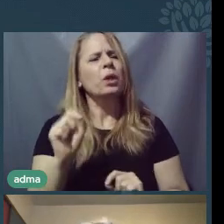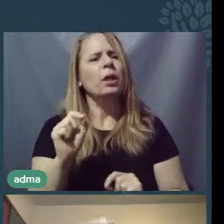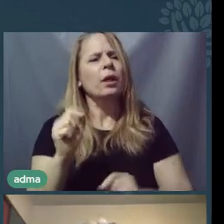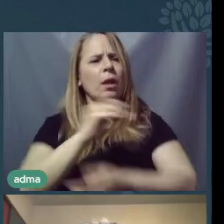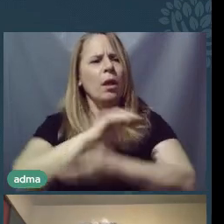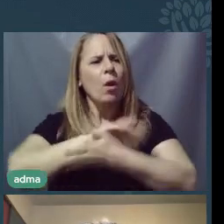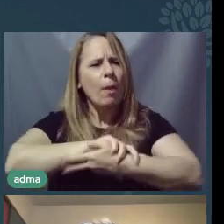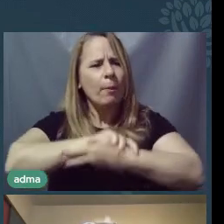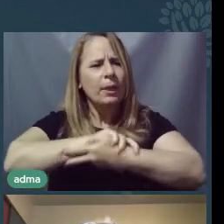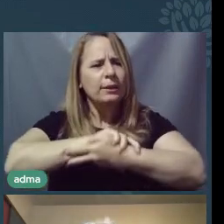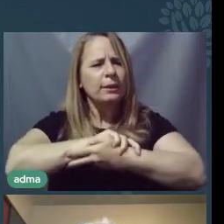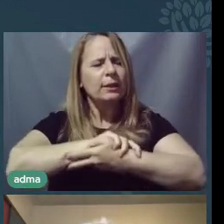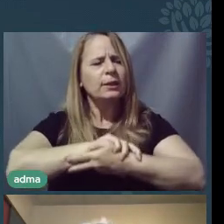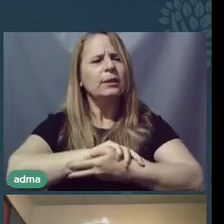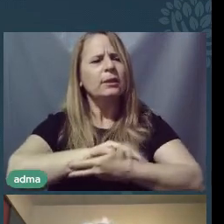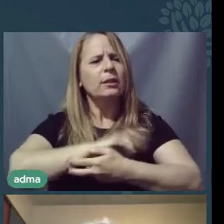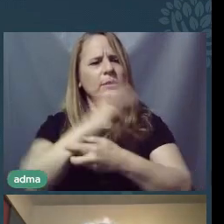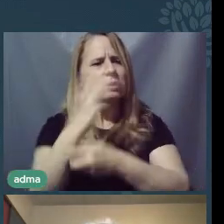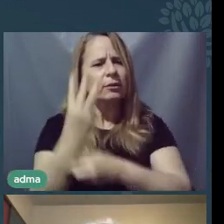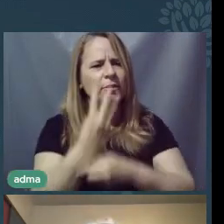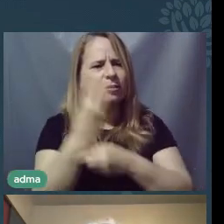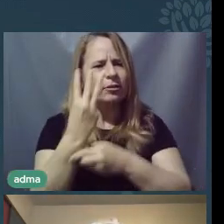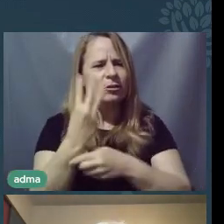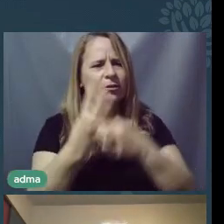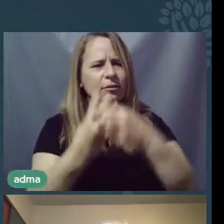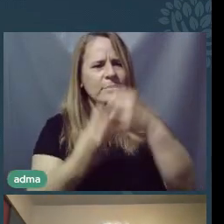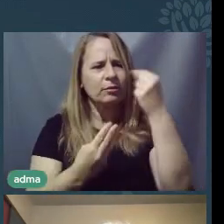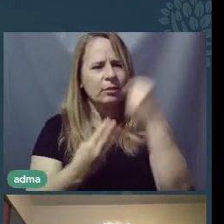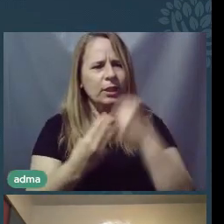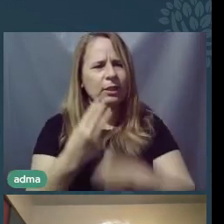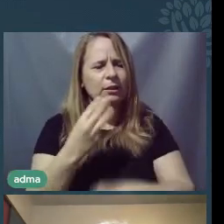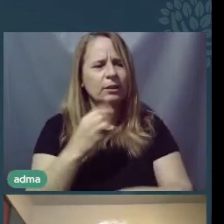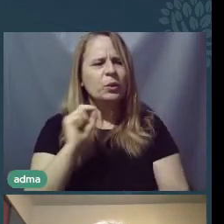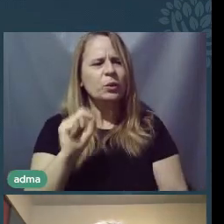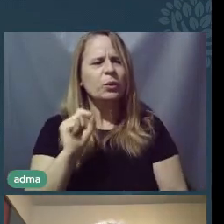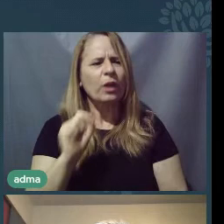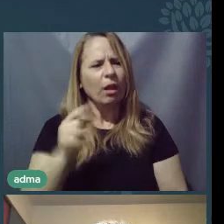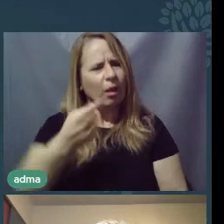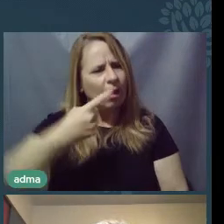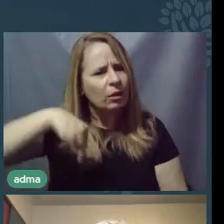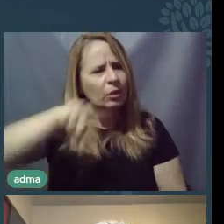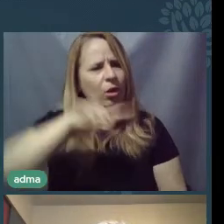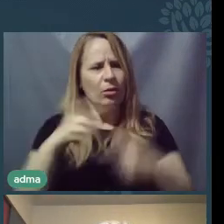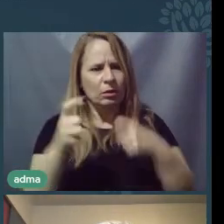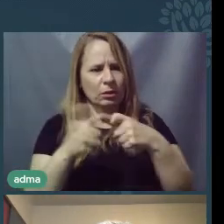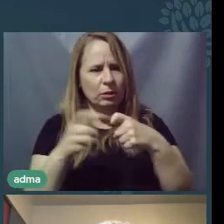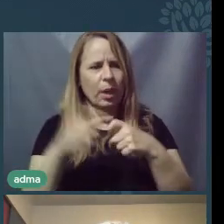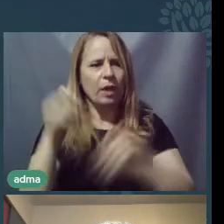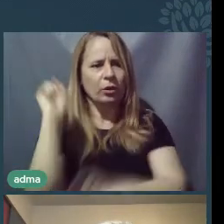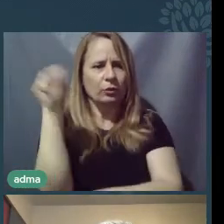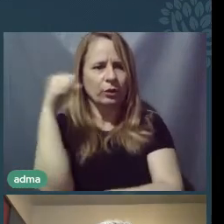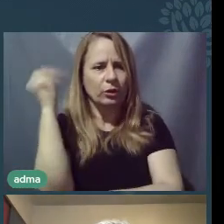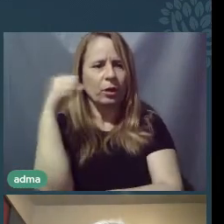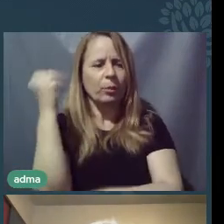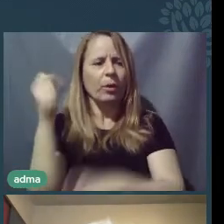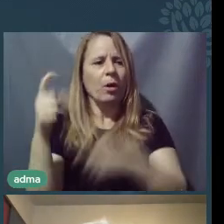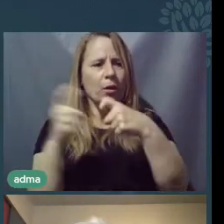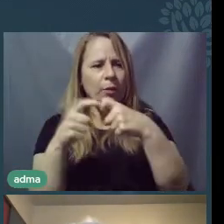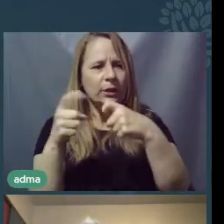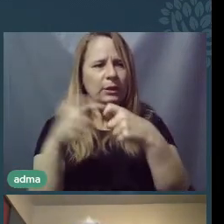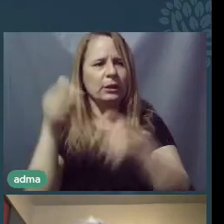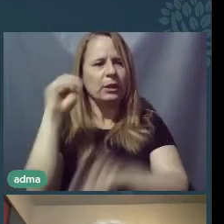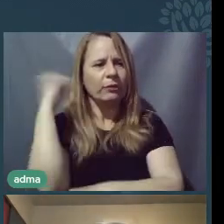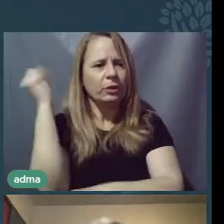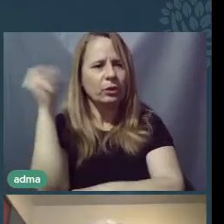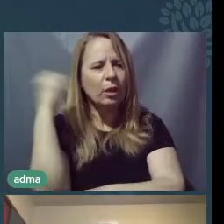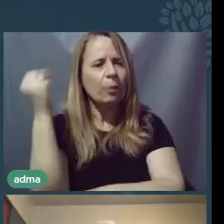parceria tripartite, não é? Que estamos falando. Nós, os médicos, os fisioterapeutas, a medicina, a fisioterapia e